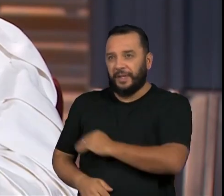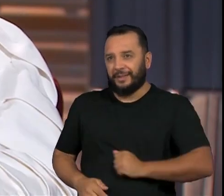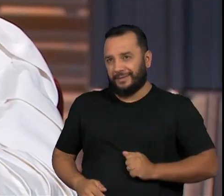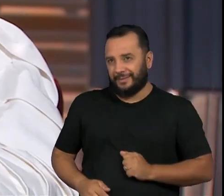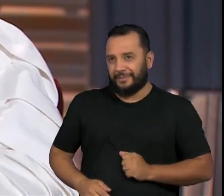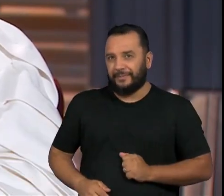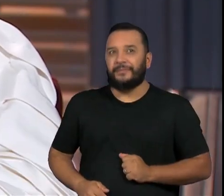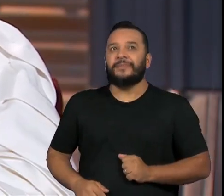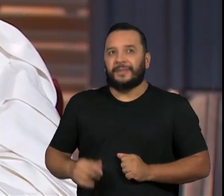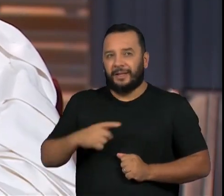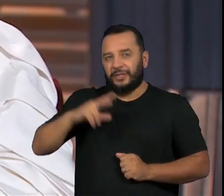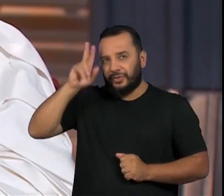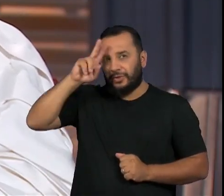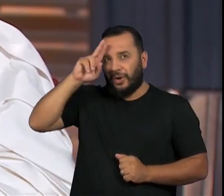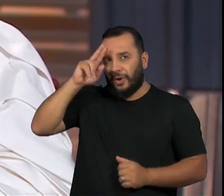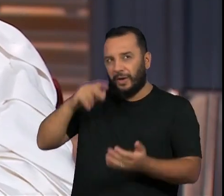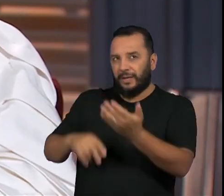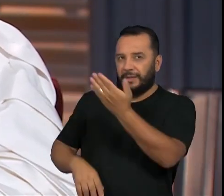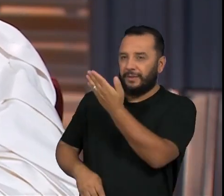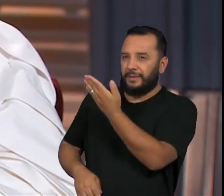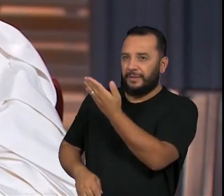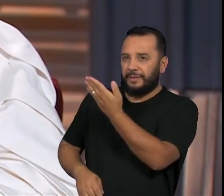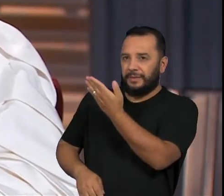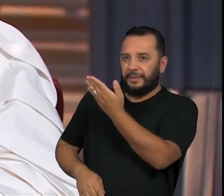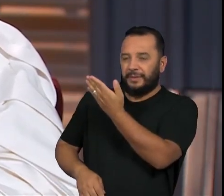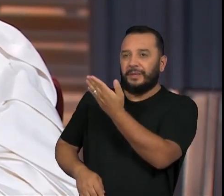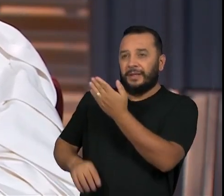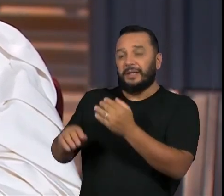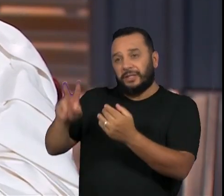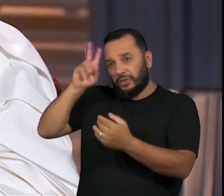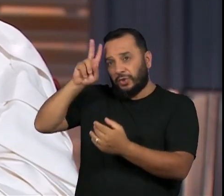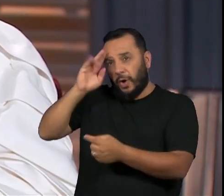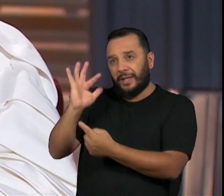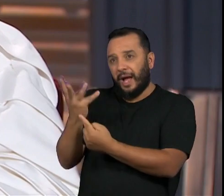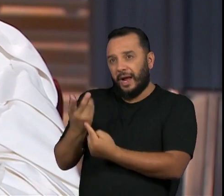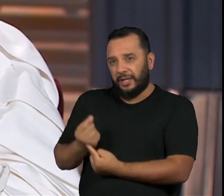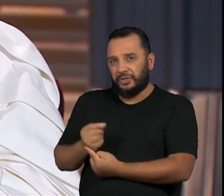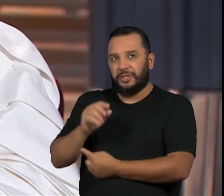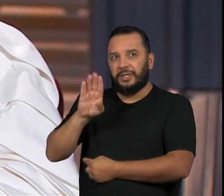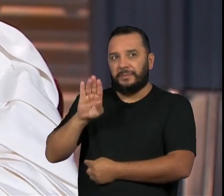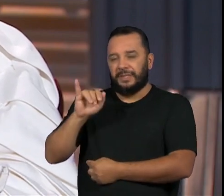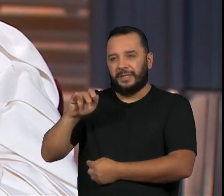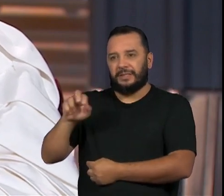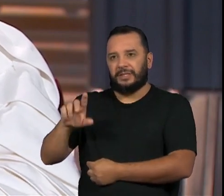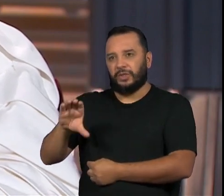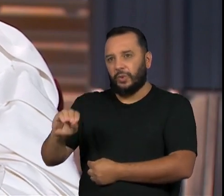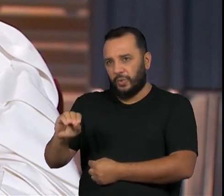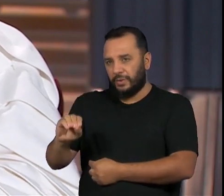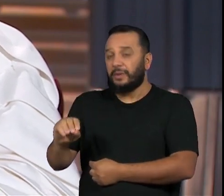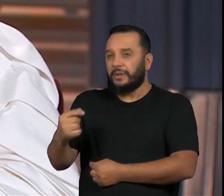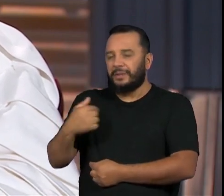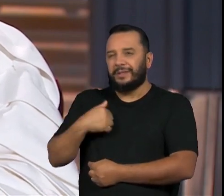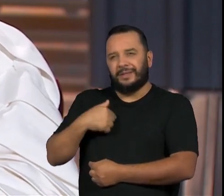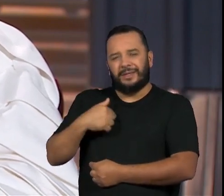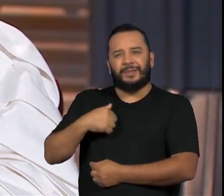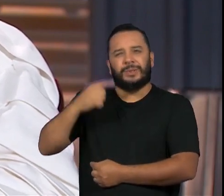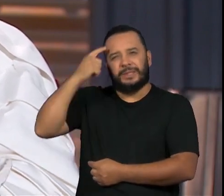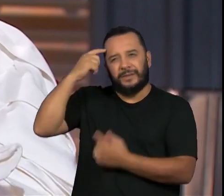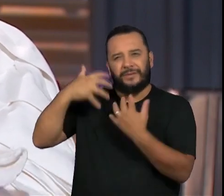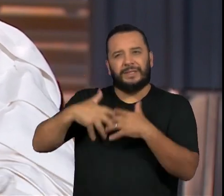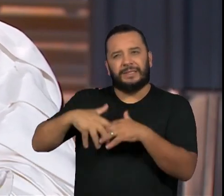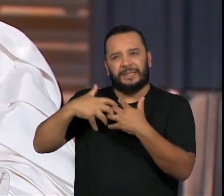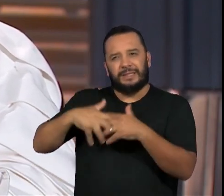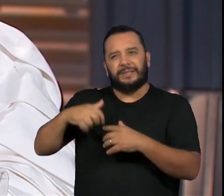Né? Isso é tão antigo, eu dei aula de História da Arte e da Moda por muito tempo. Né? E essas reflexões foram me fazendo entender o